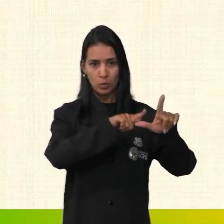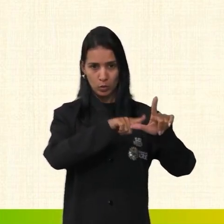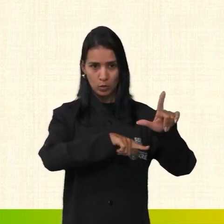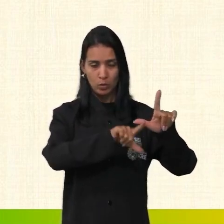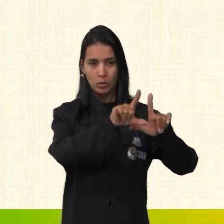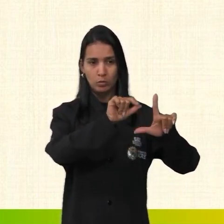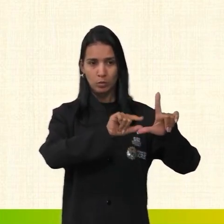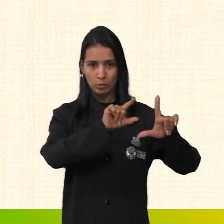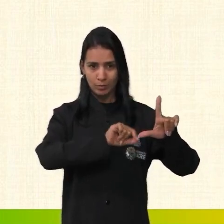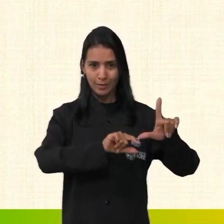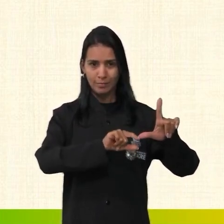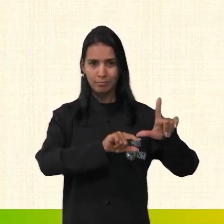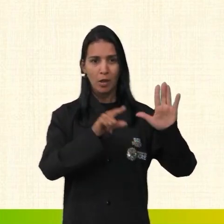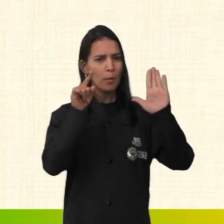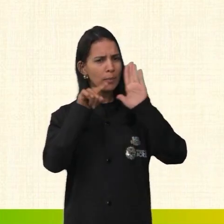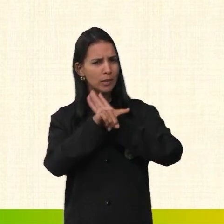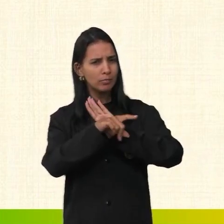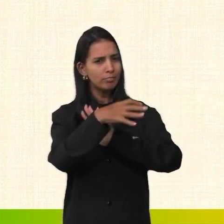correta?